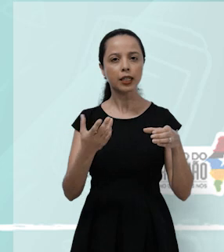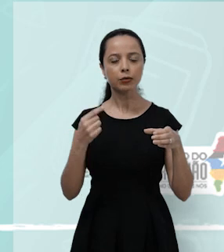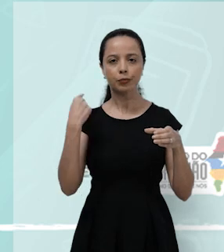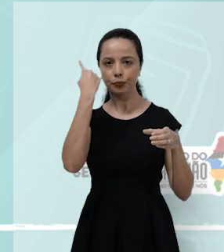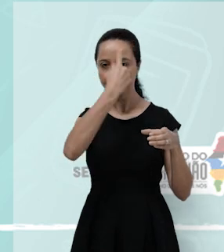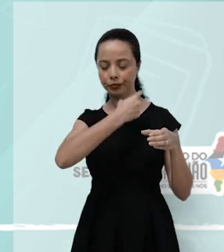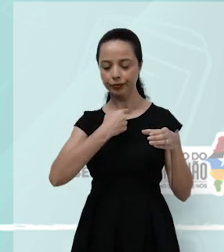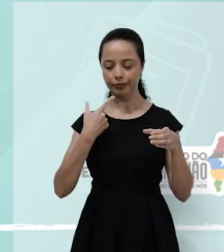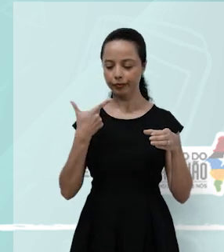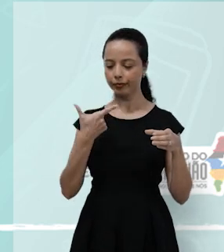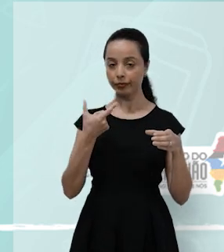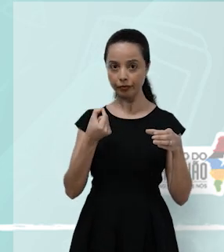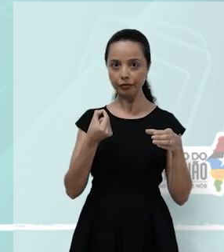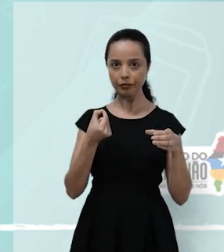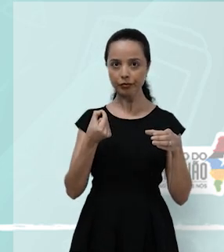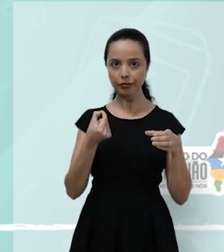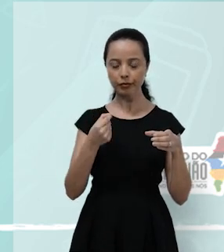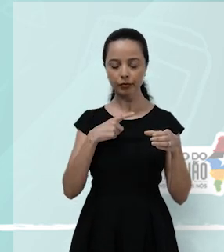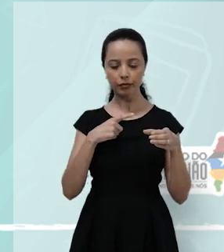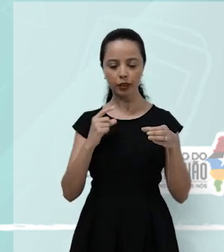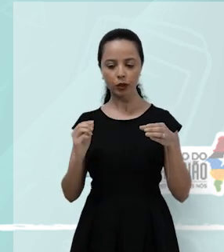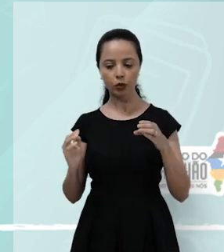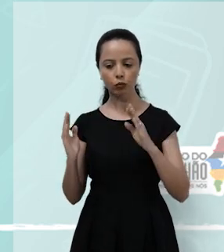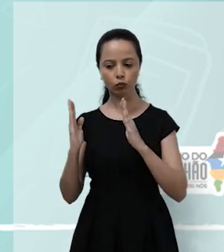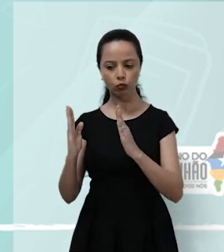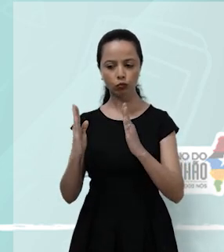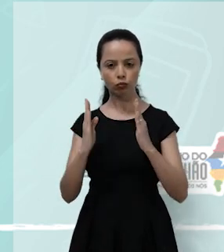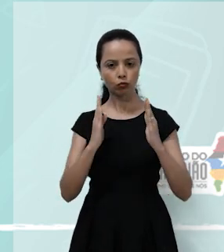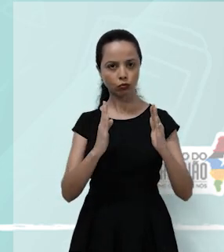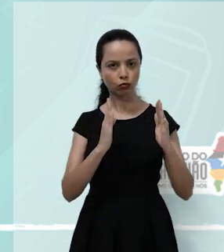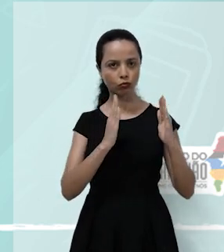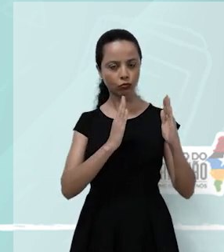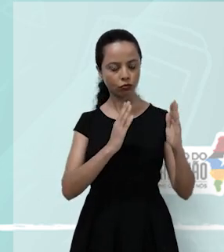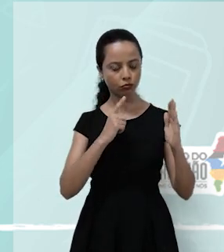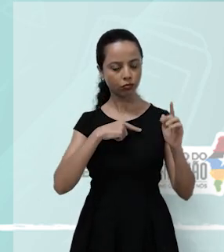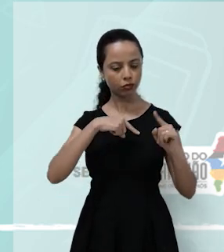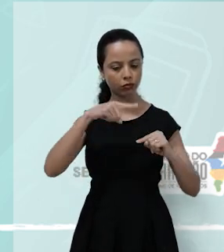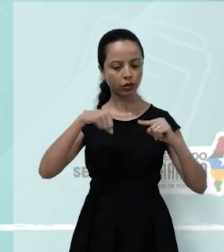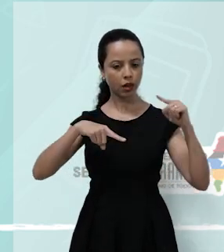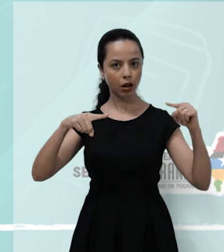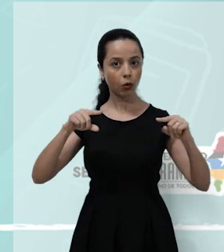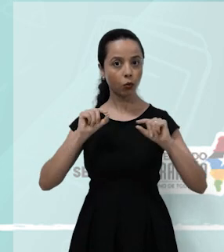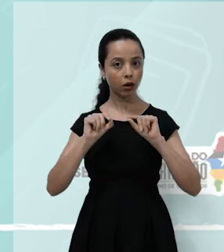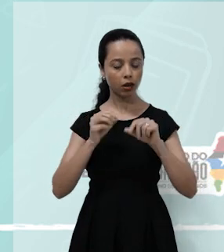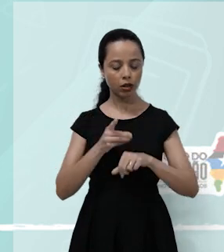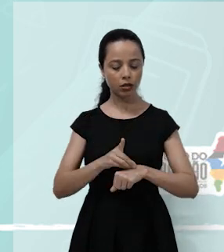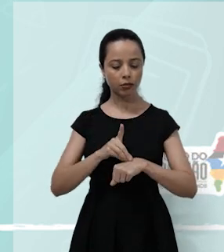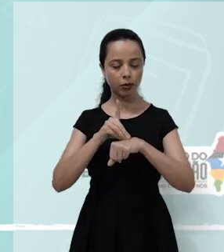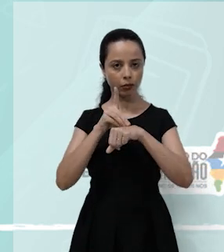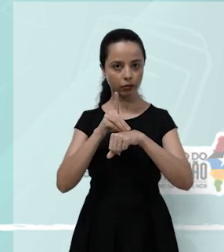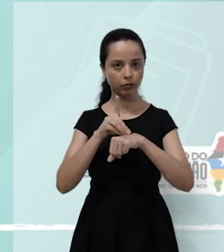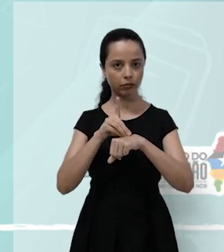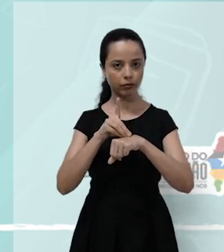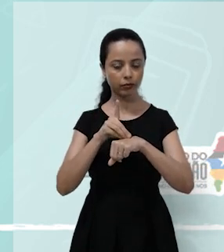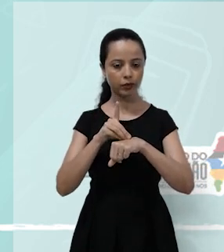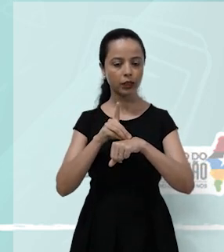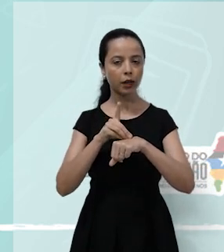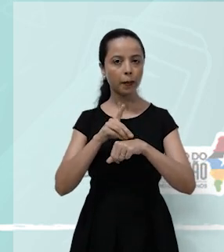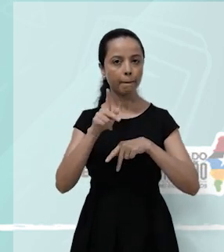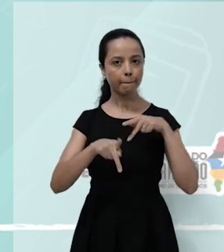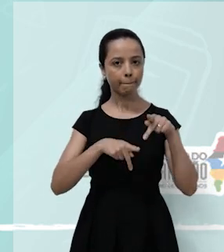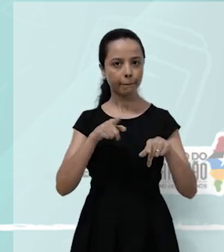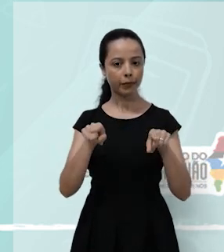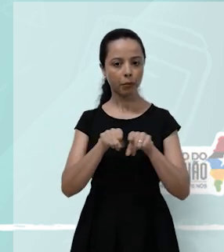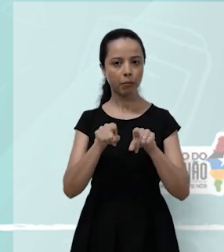foram medidas a intervalos regulares, entre outras variáveis, a densidade populacional e a velocidade